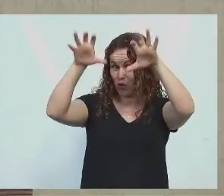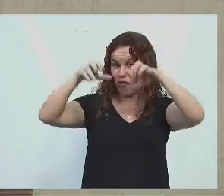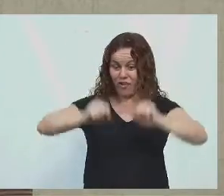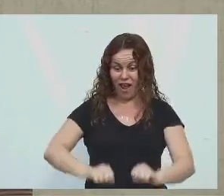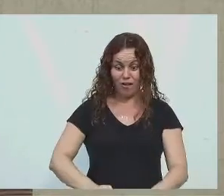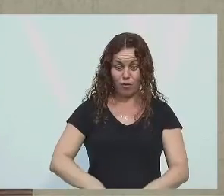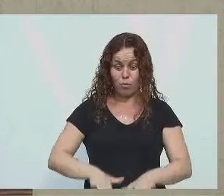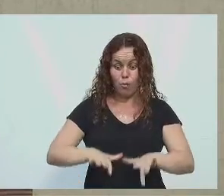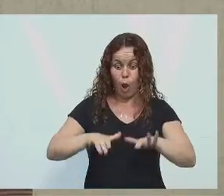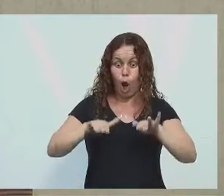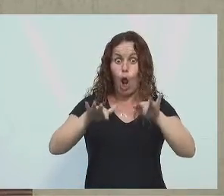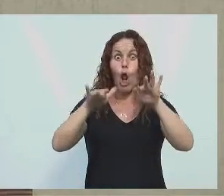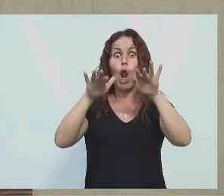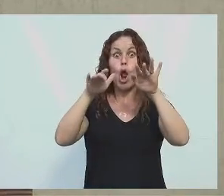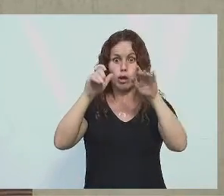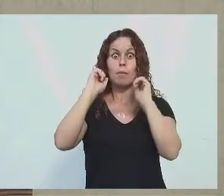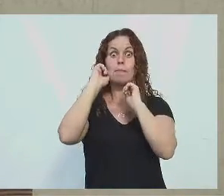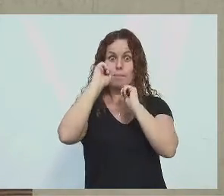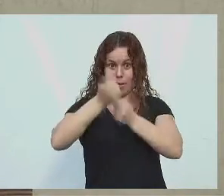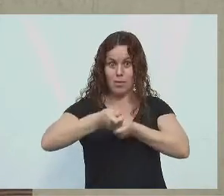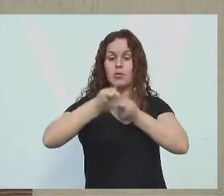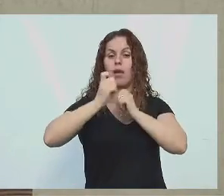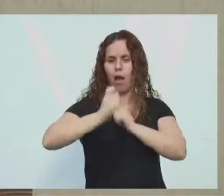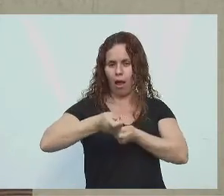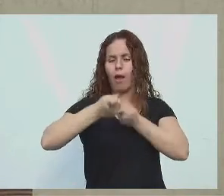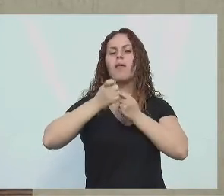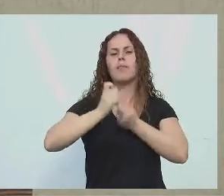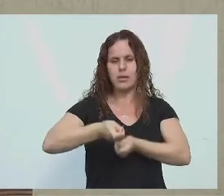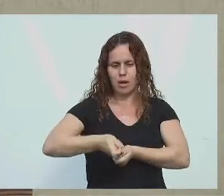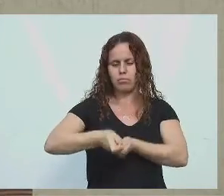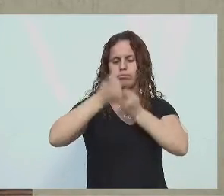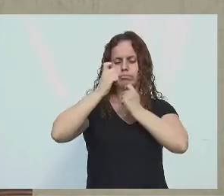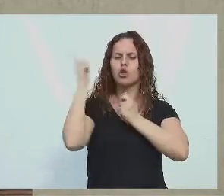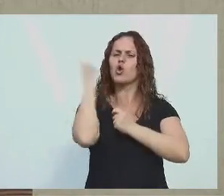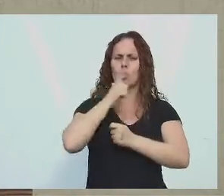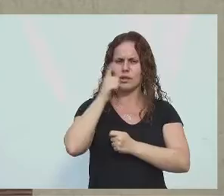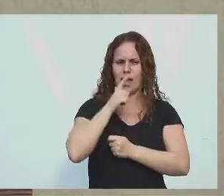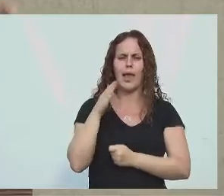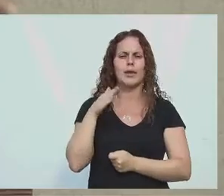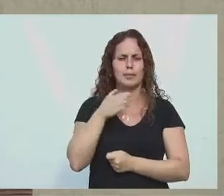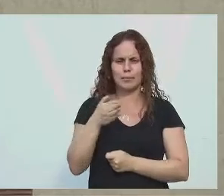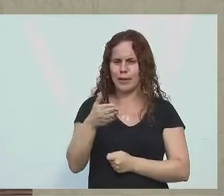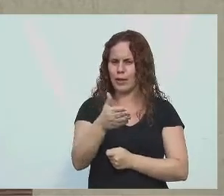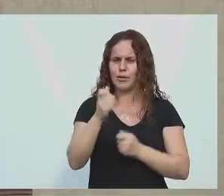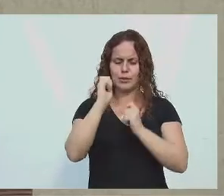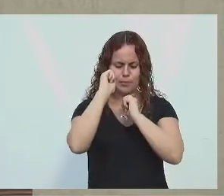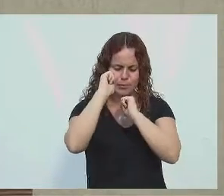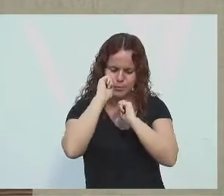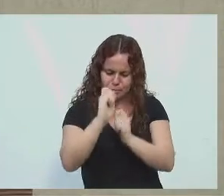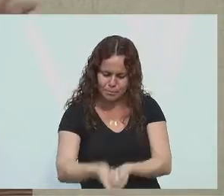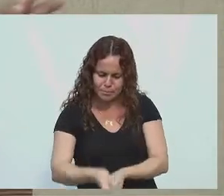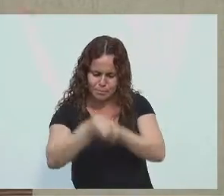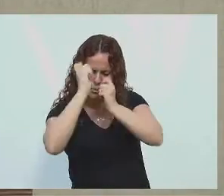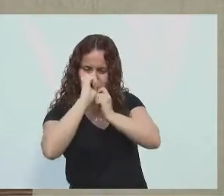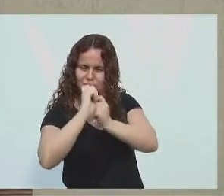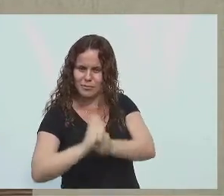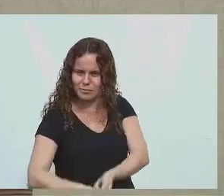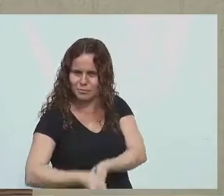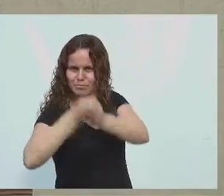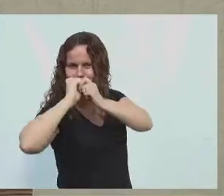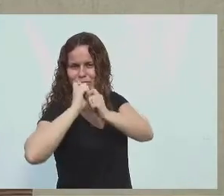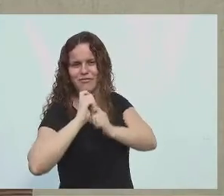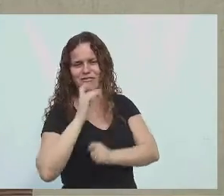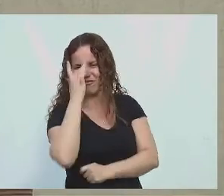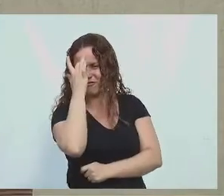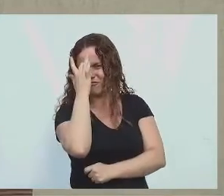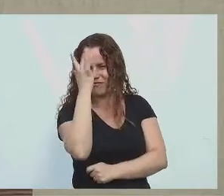Ali, se ali, dá para você pescar. Ali dá para pescar. Entendeu? Só jogar uns peixes ali, uns lambari, que você cria fácil ali.